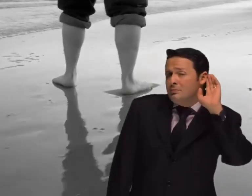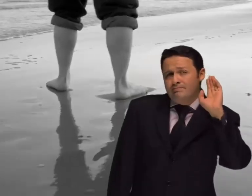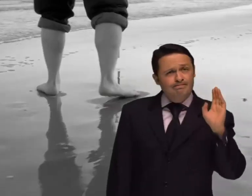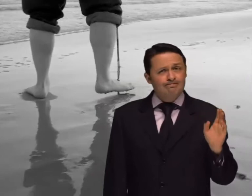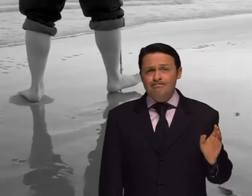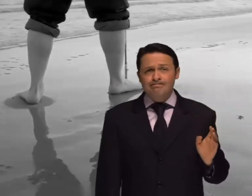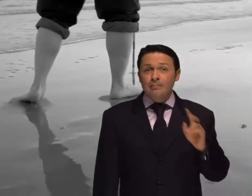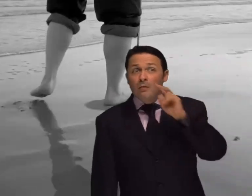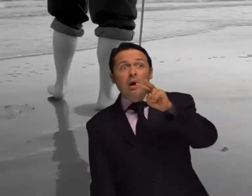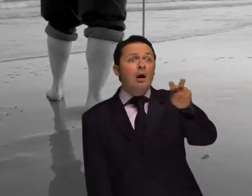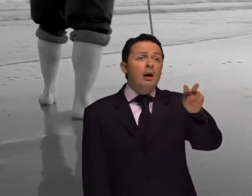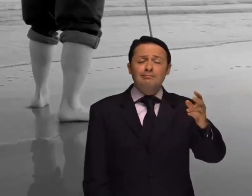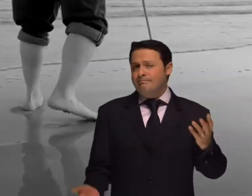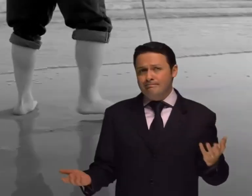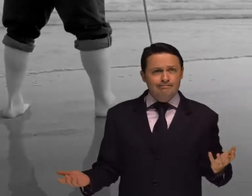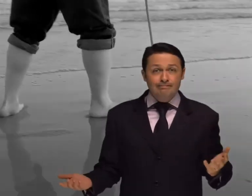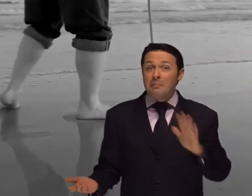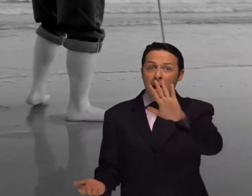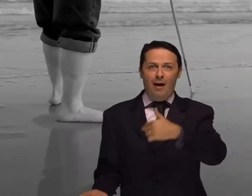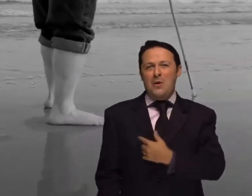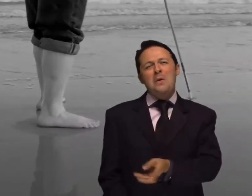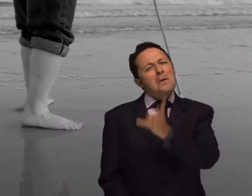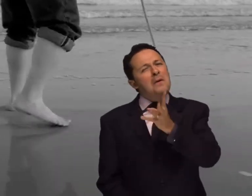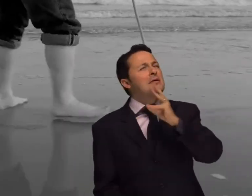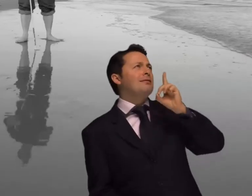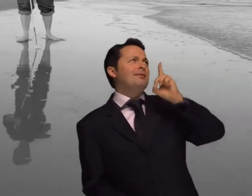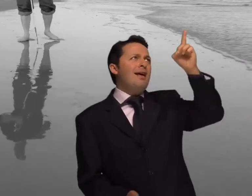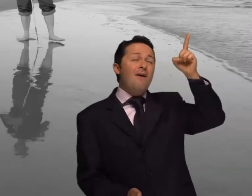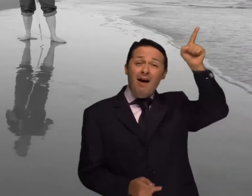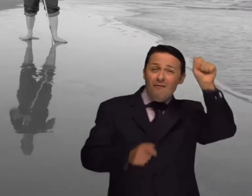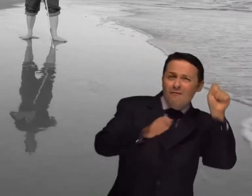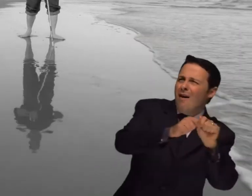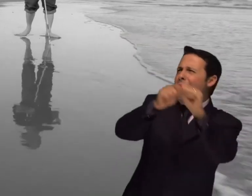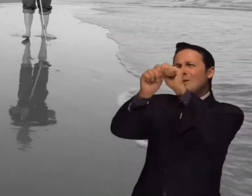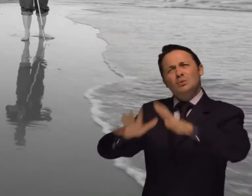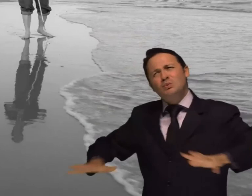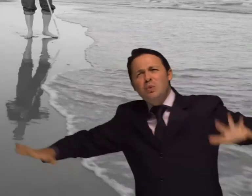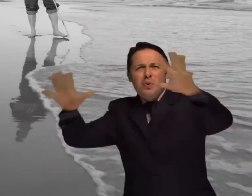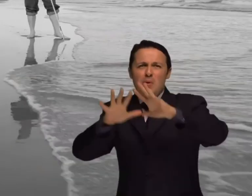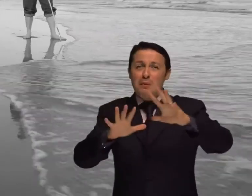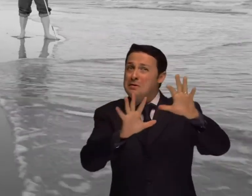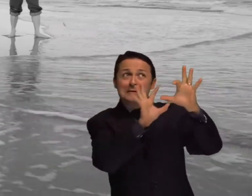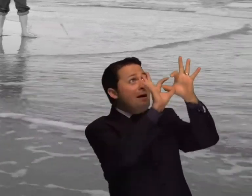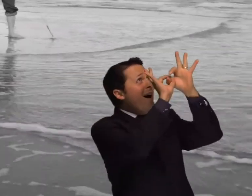Quando eu aprendi quem é meu Criador e que eu posso ter uma amizade com Ele, passei a